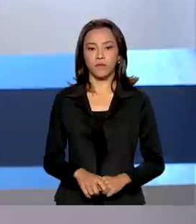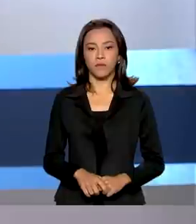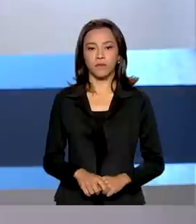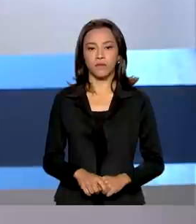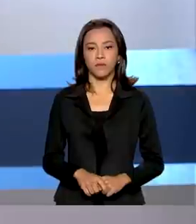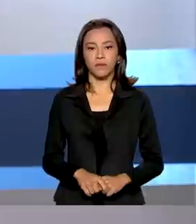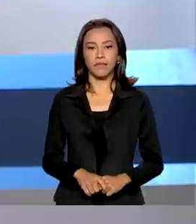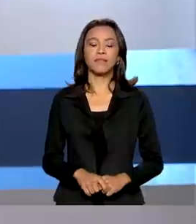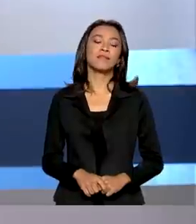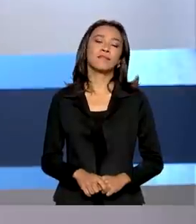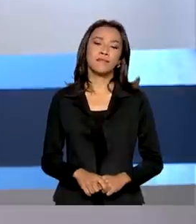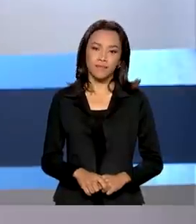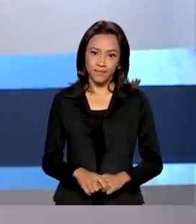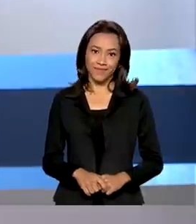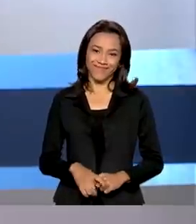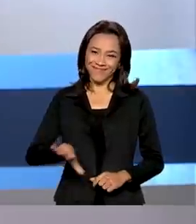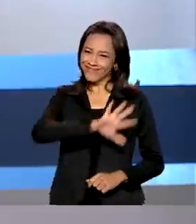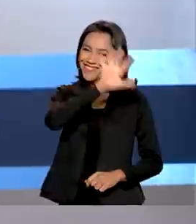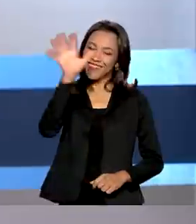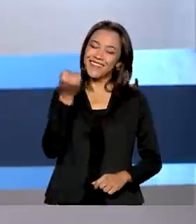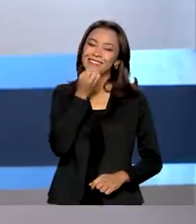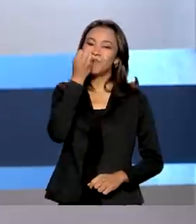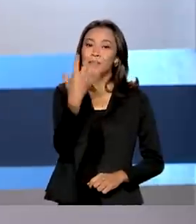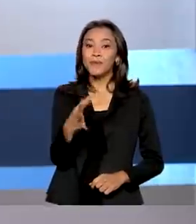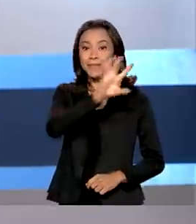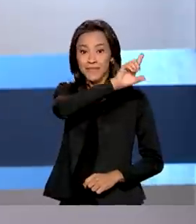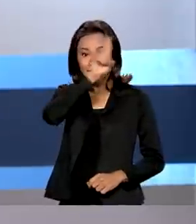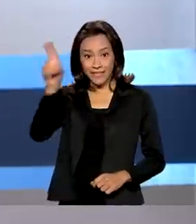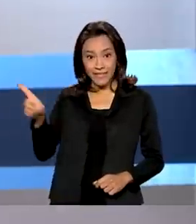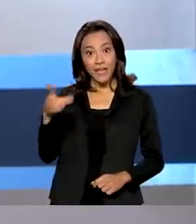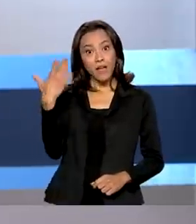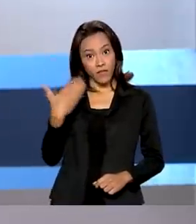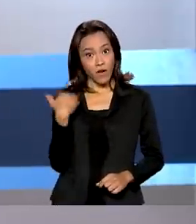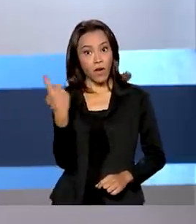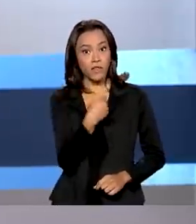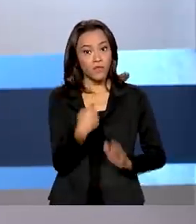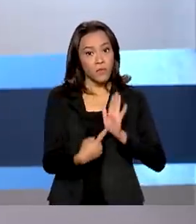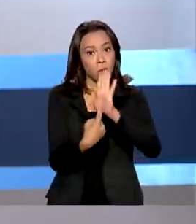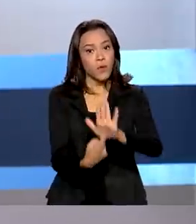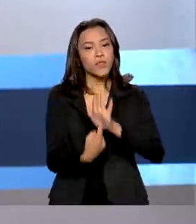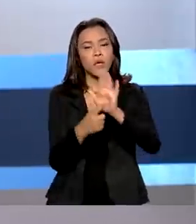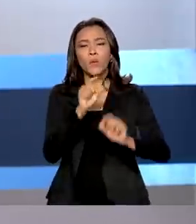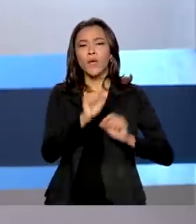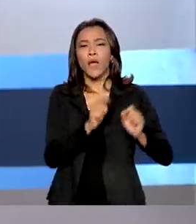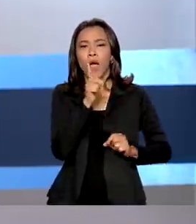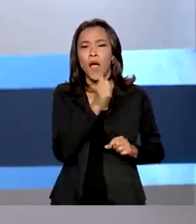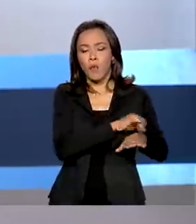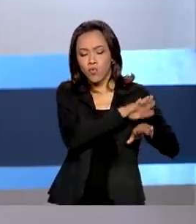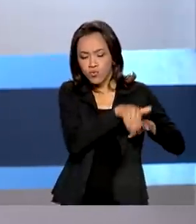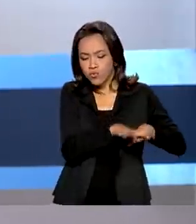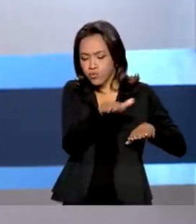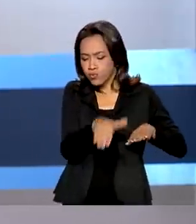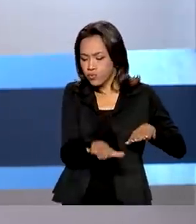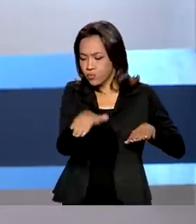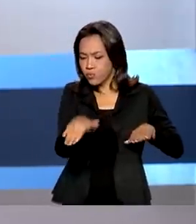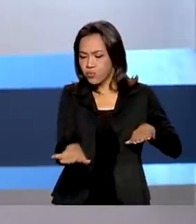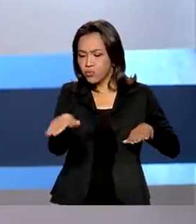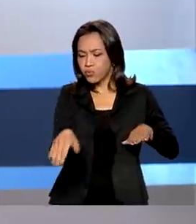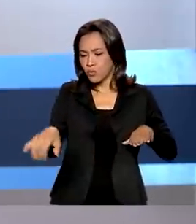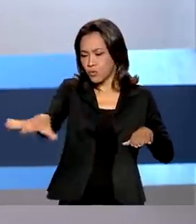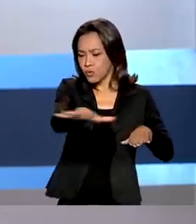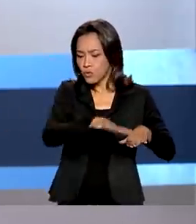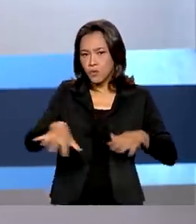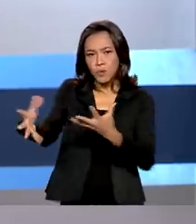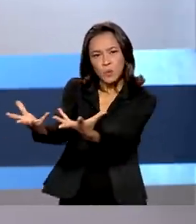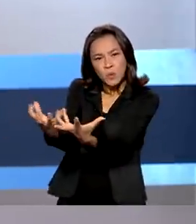o Olá bom dia ao vivo as informações sobre a Jornada das águas que está percorrendo o